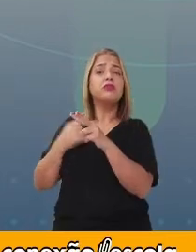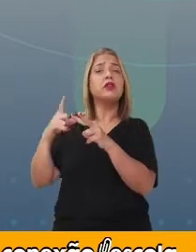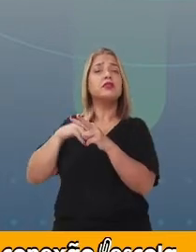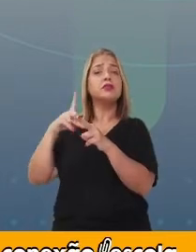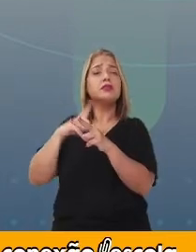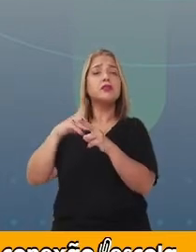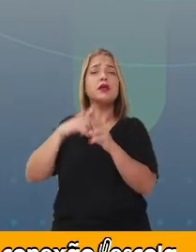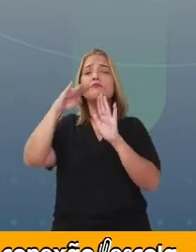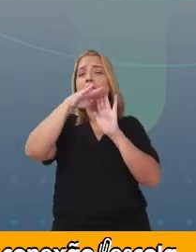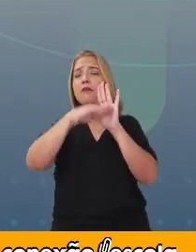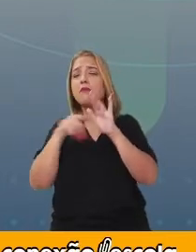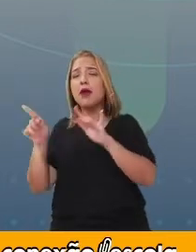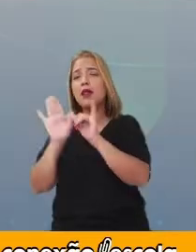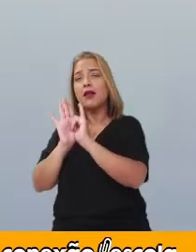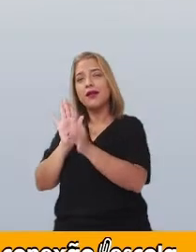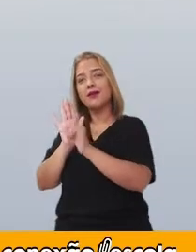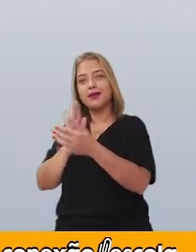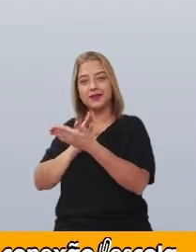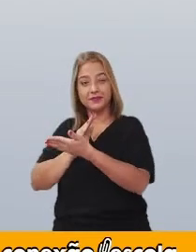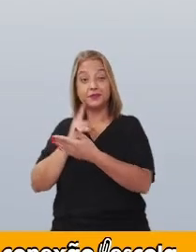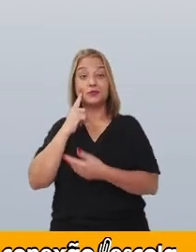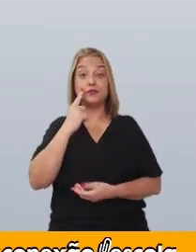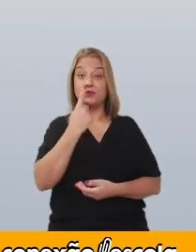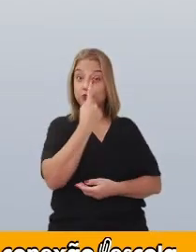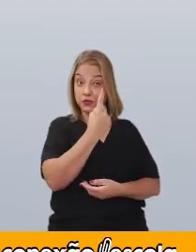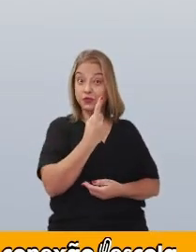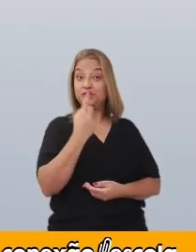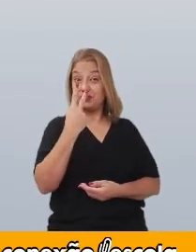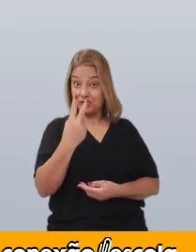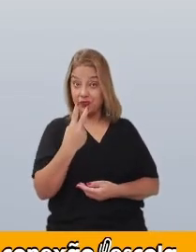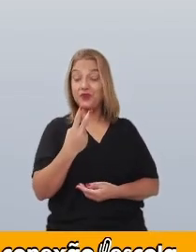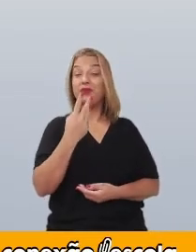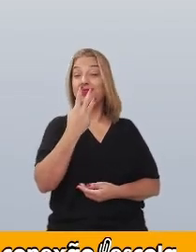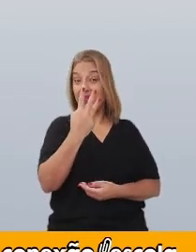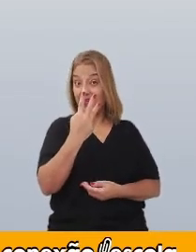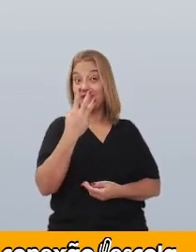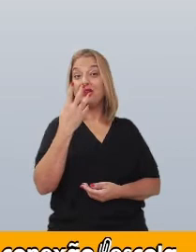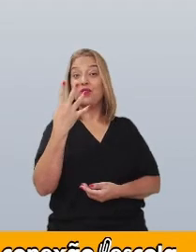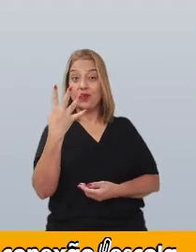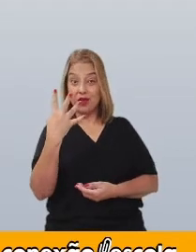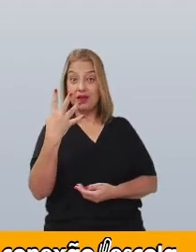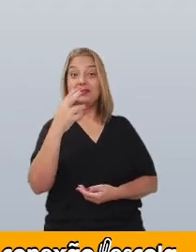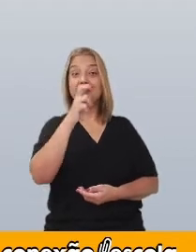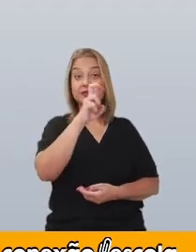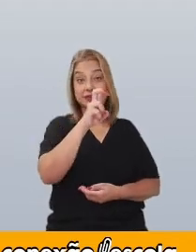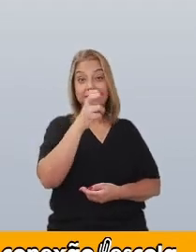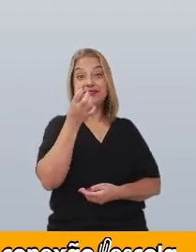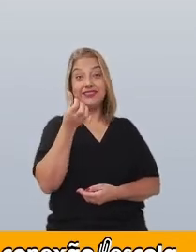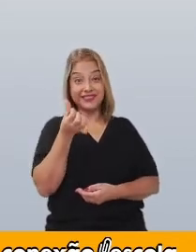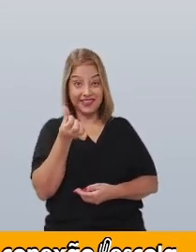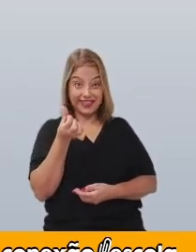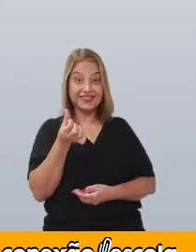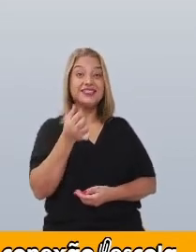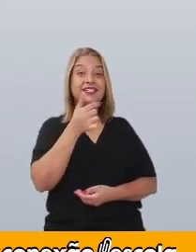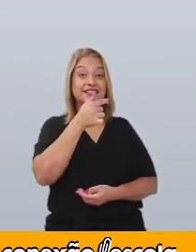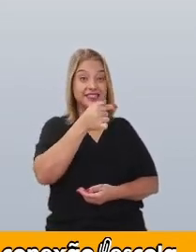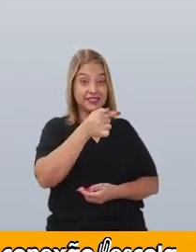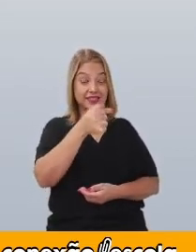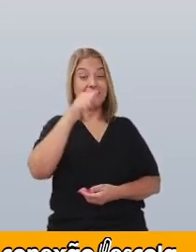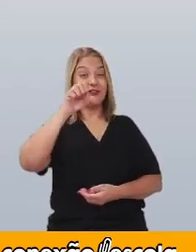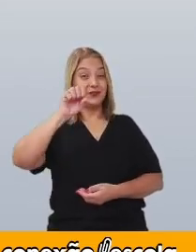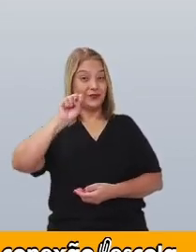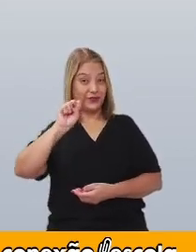aí nessa parlenda? 1, 2, 3, 4, 5,